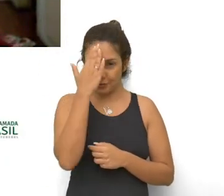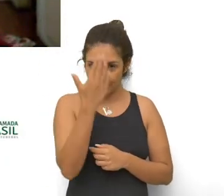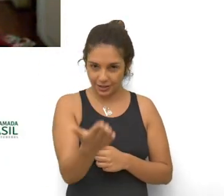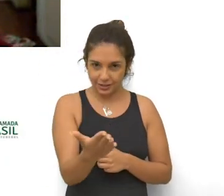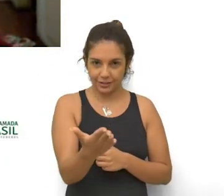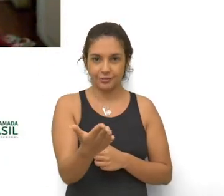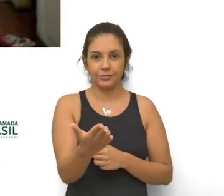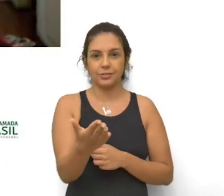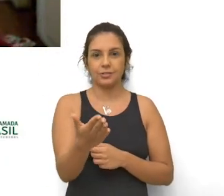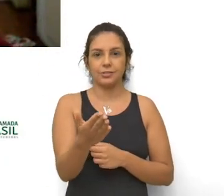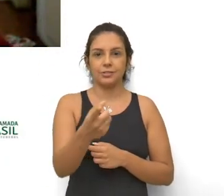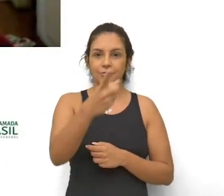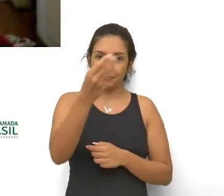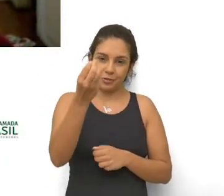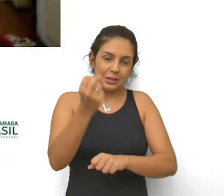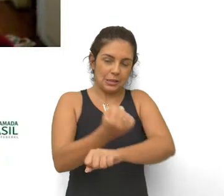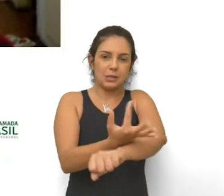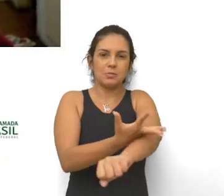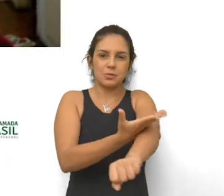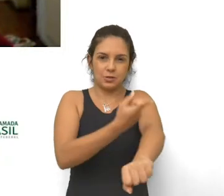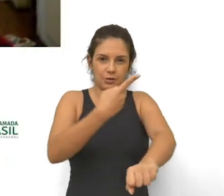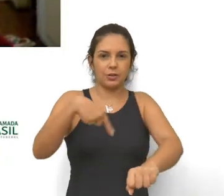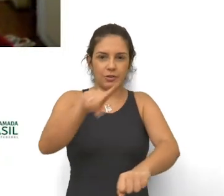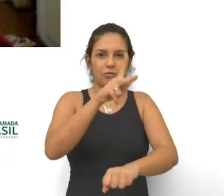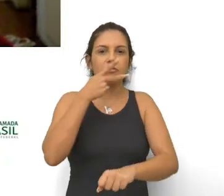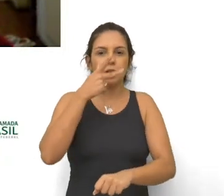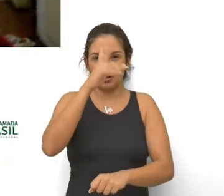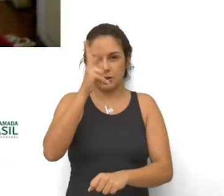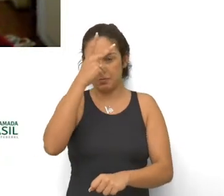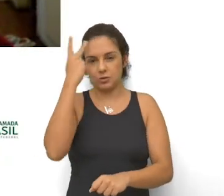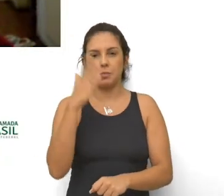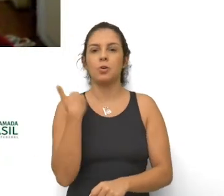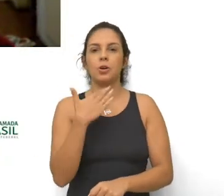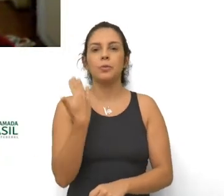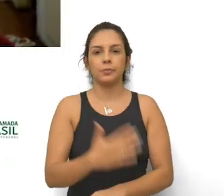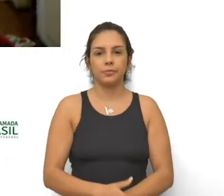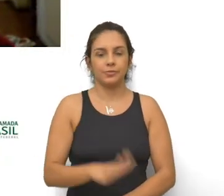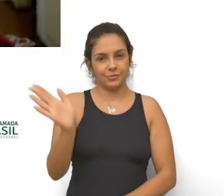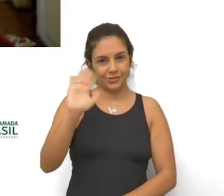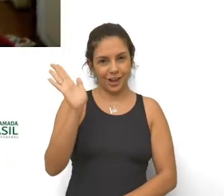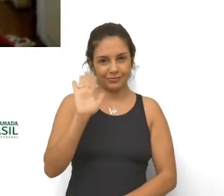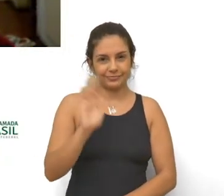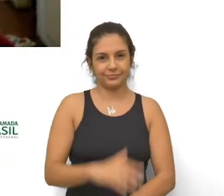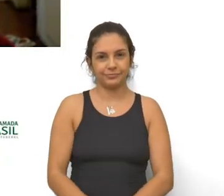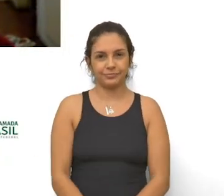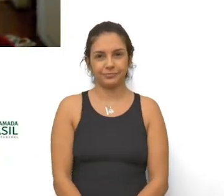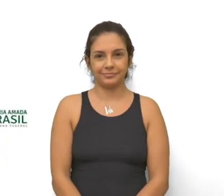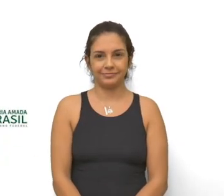obrigada para quem nos seguiu. Fiquei emocionada também quando você falou quanta gente é. Tchau.